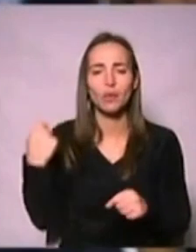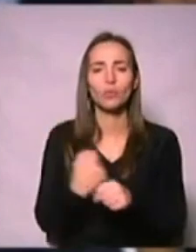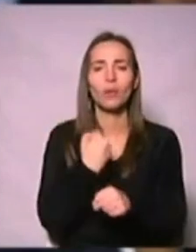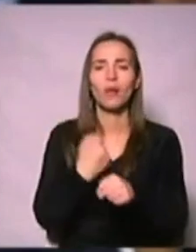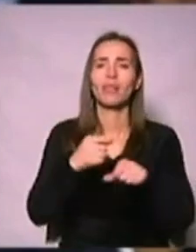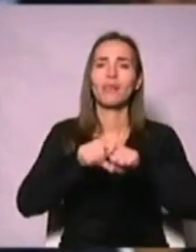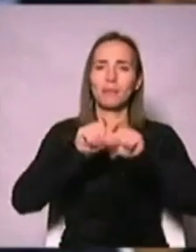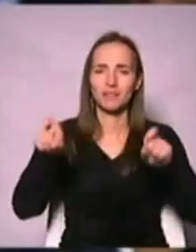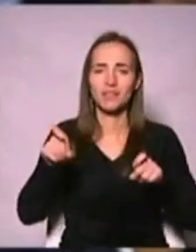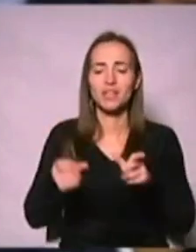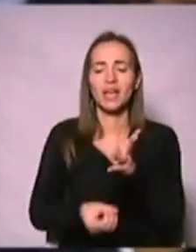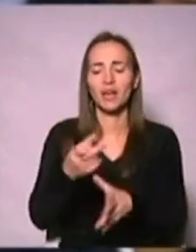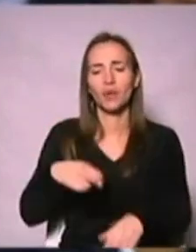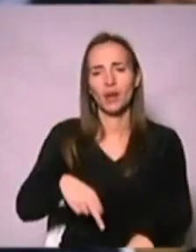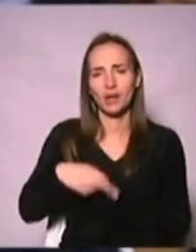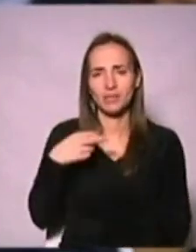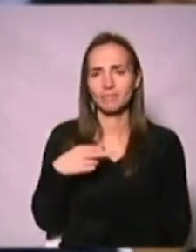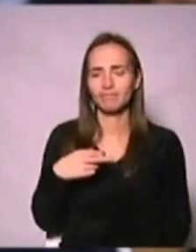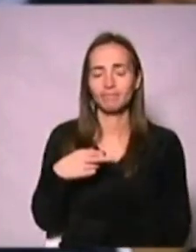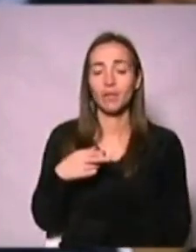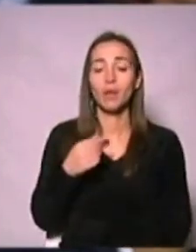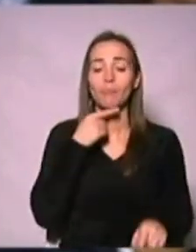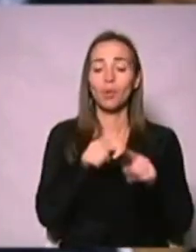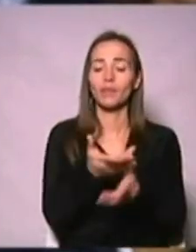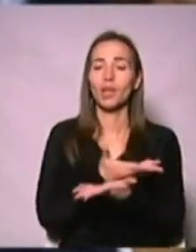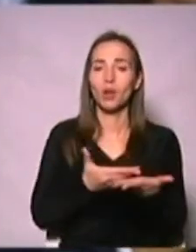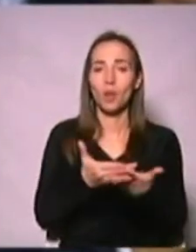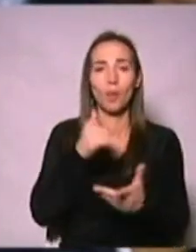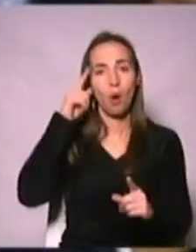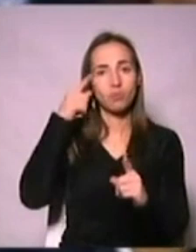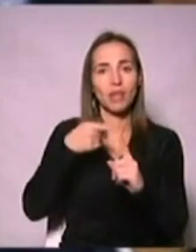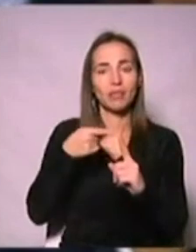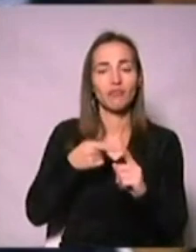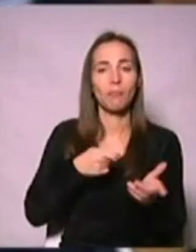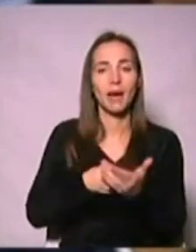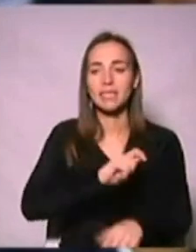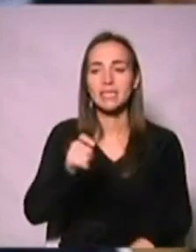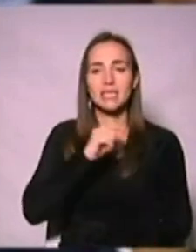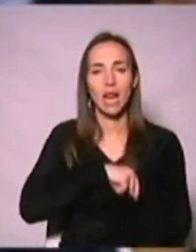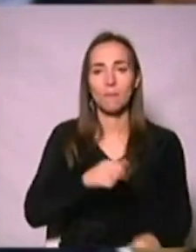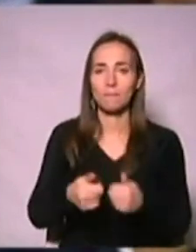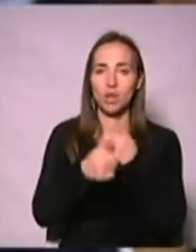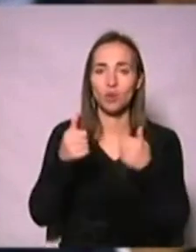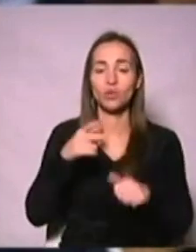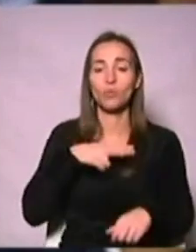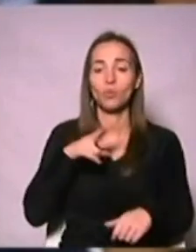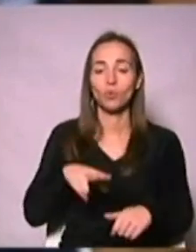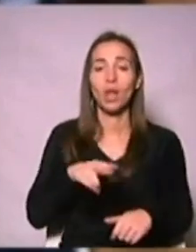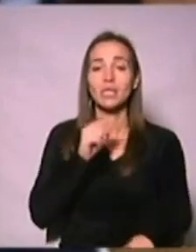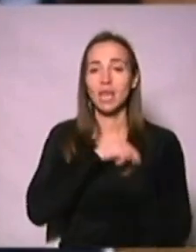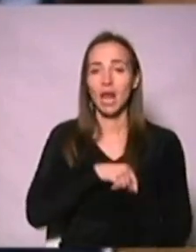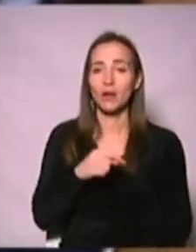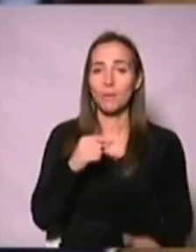das empresas que criam riqueza uma política econômica com o objetivo de pagar melhores salários no Portugal cujo